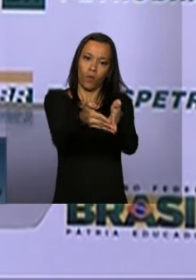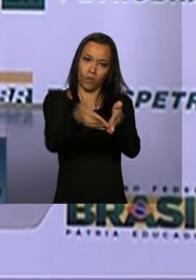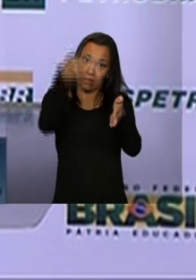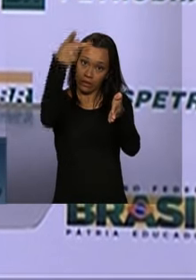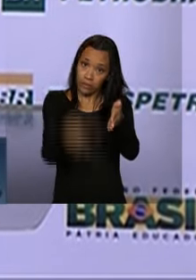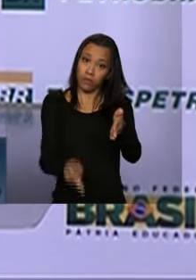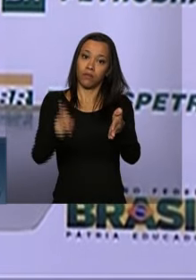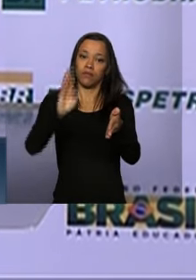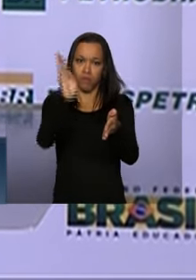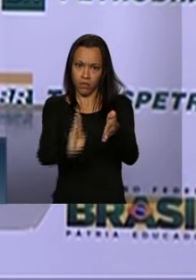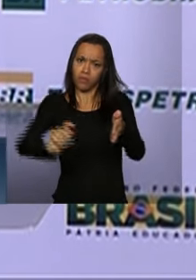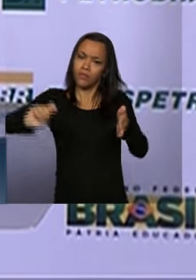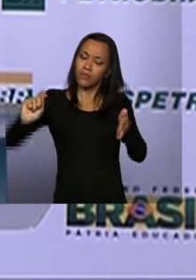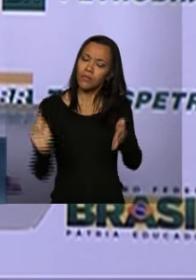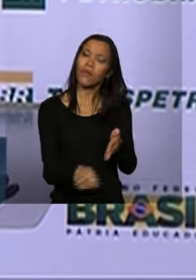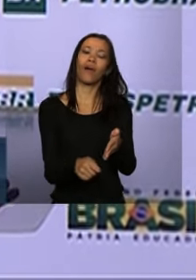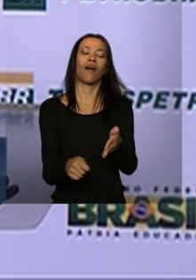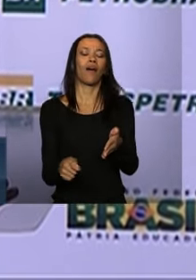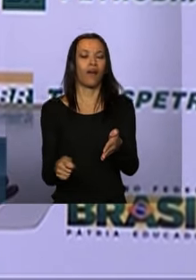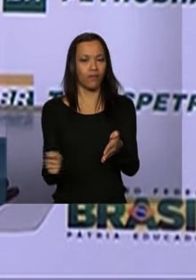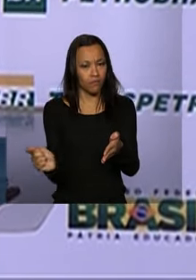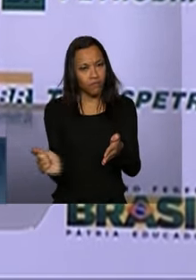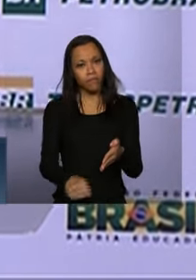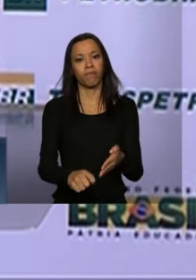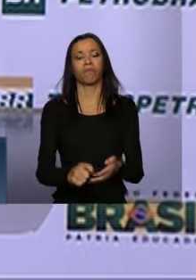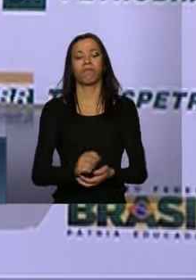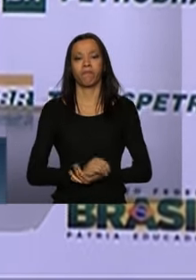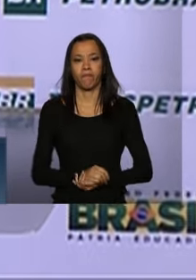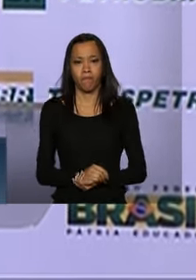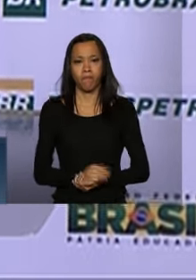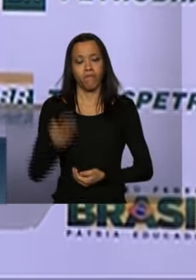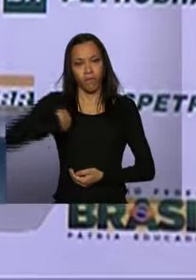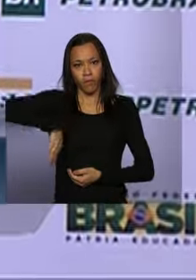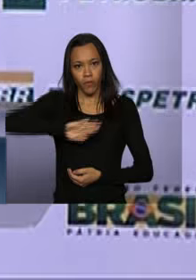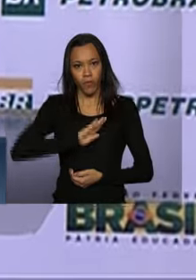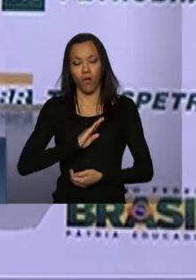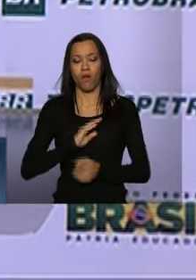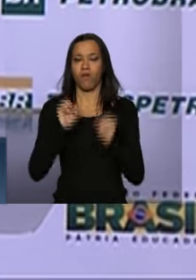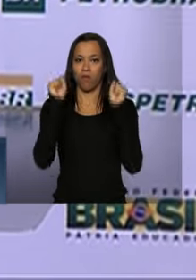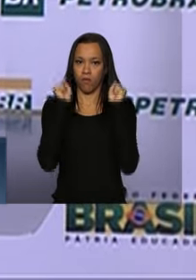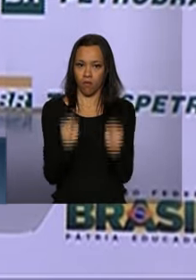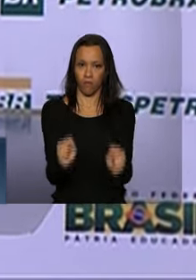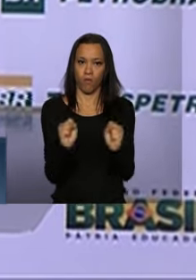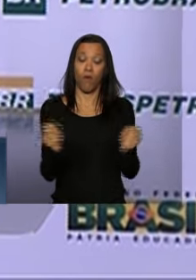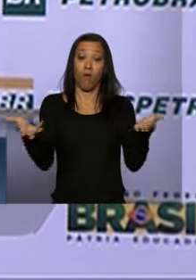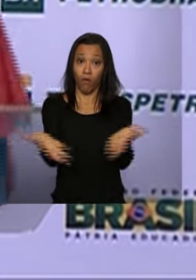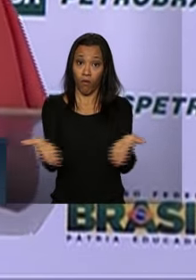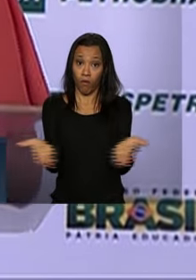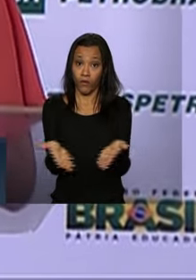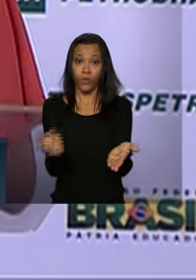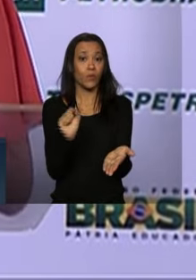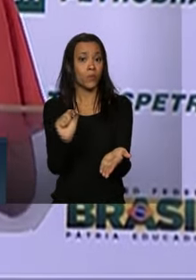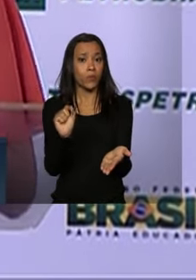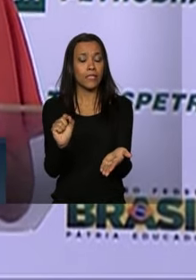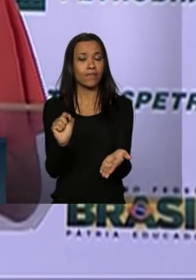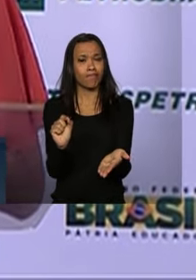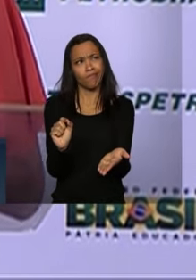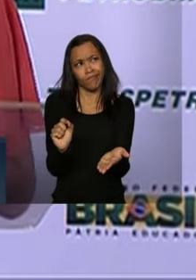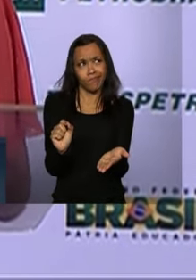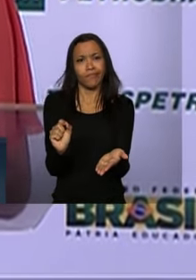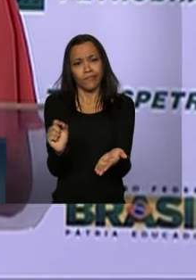desse país. Faz parte disso. Nós podemos, hoje, passar por